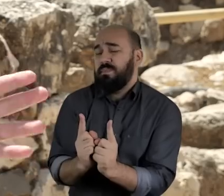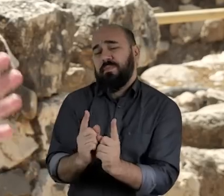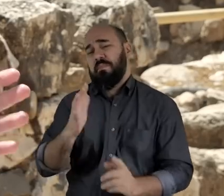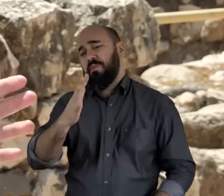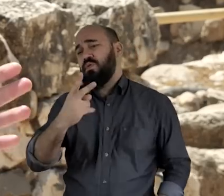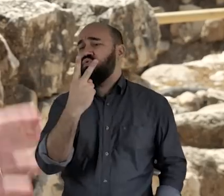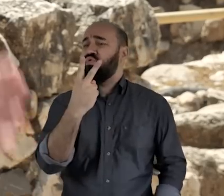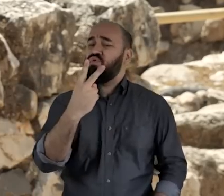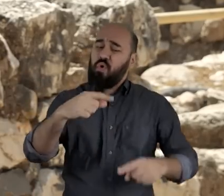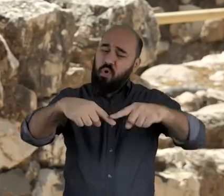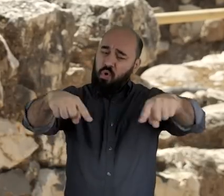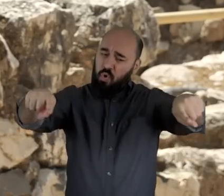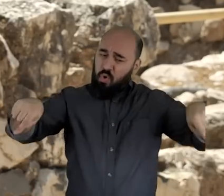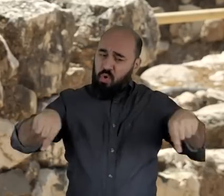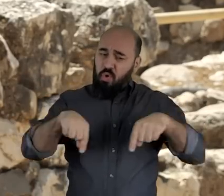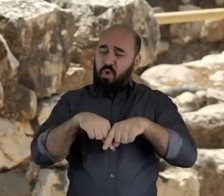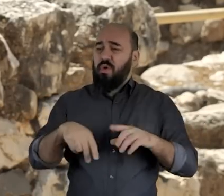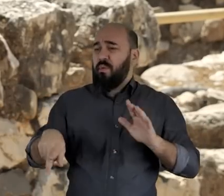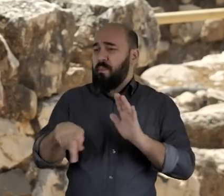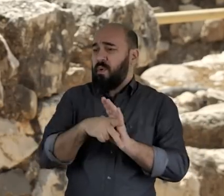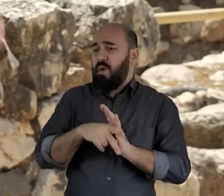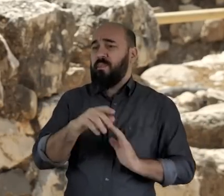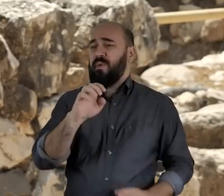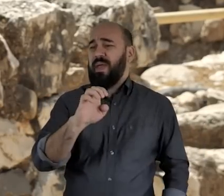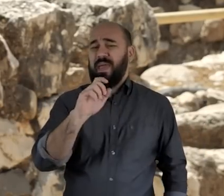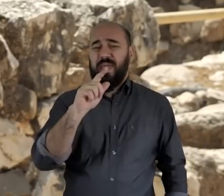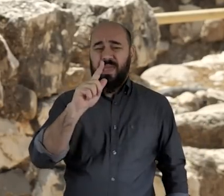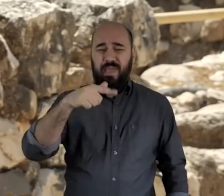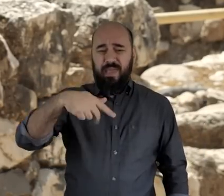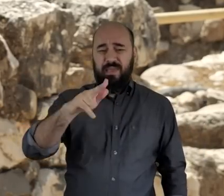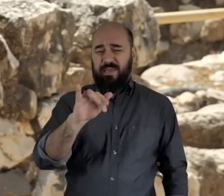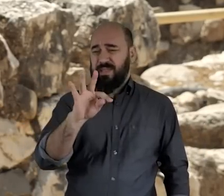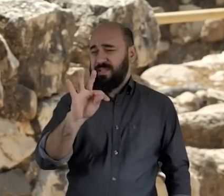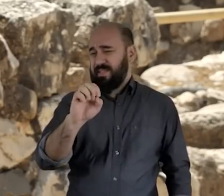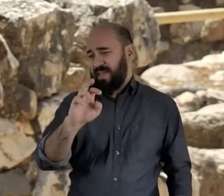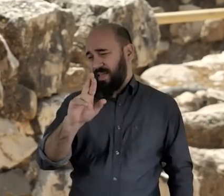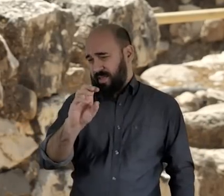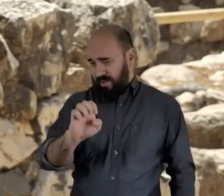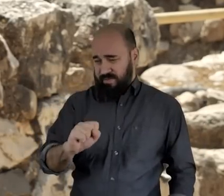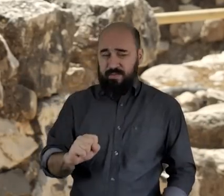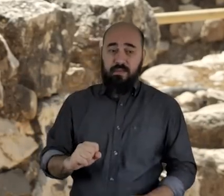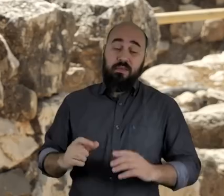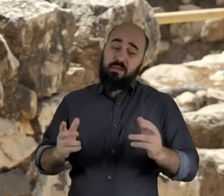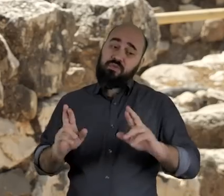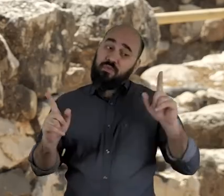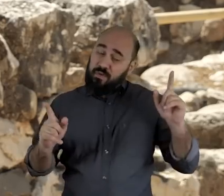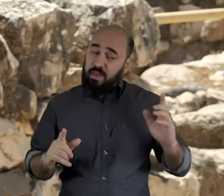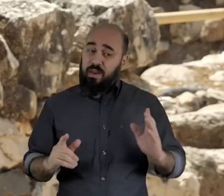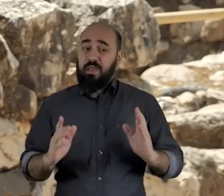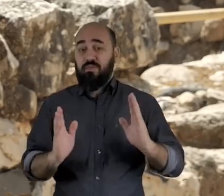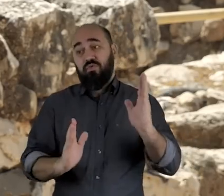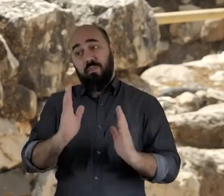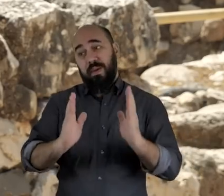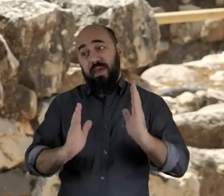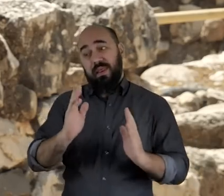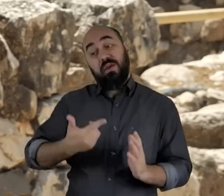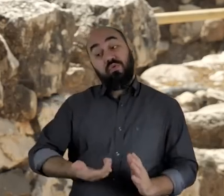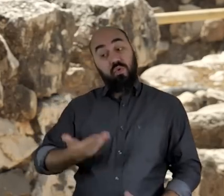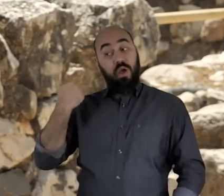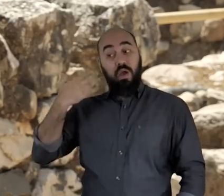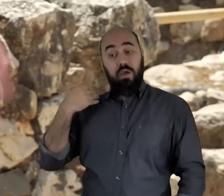2 hectares em tamanho. 2 hectares comparados a 80 hectares no período cananeu. E